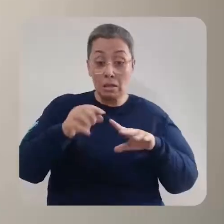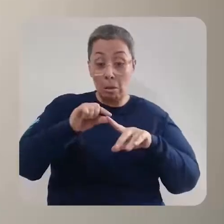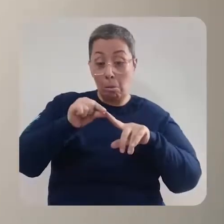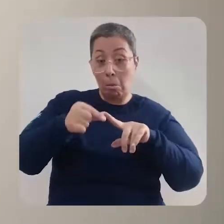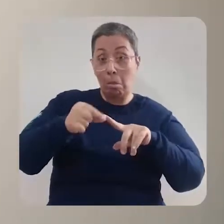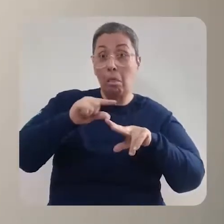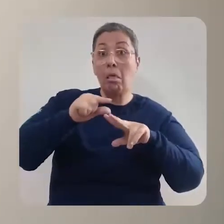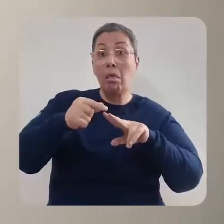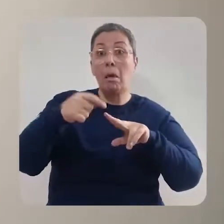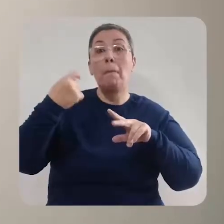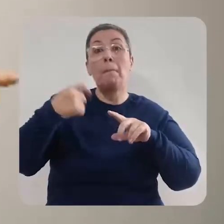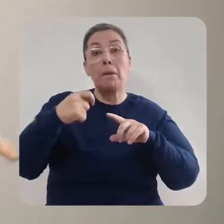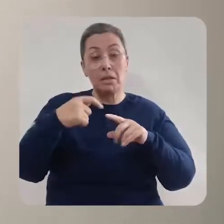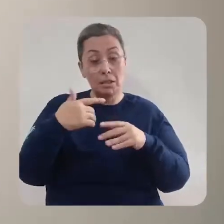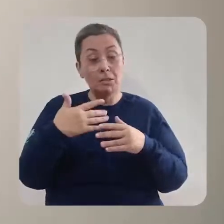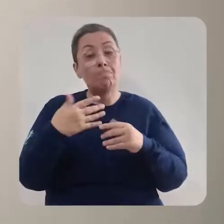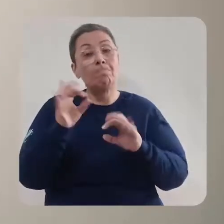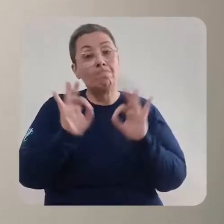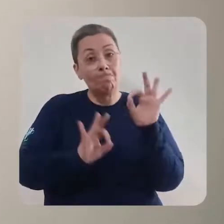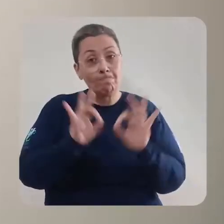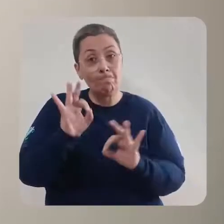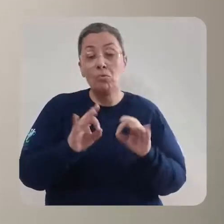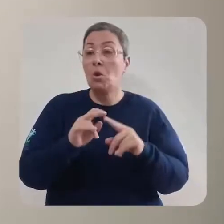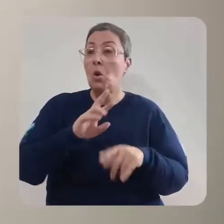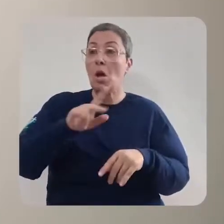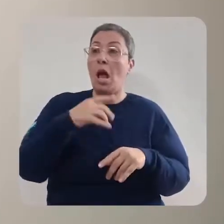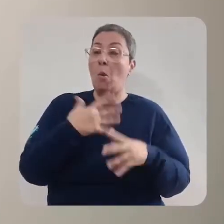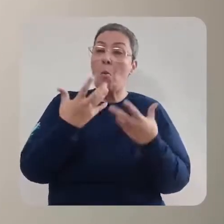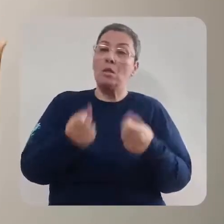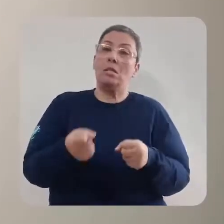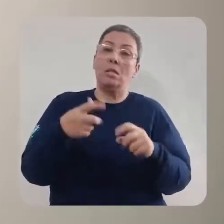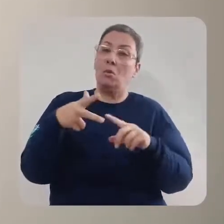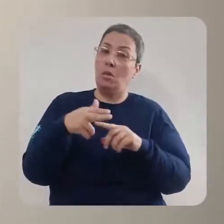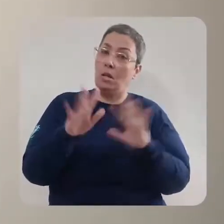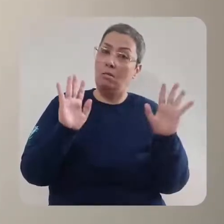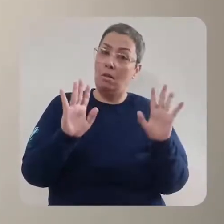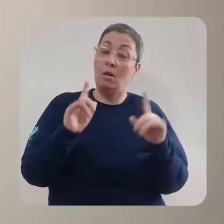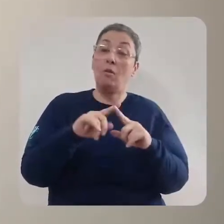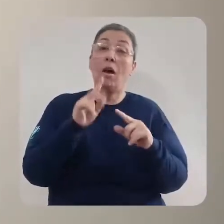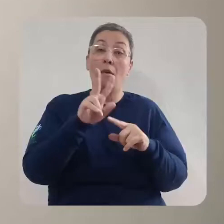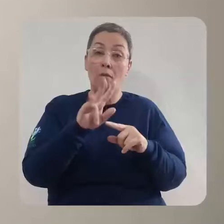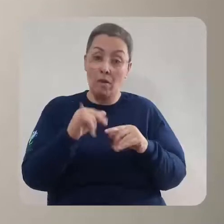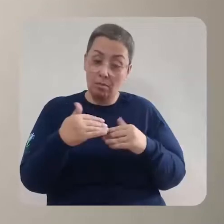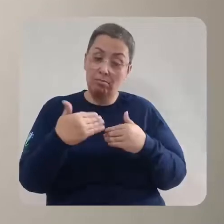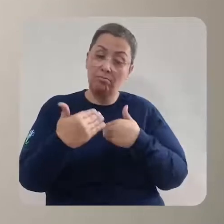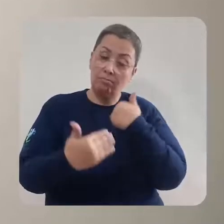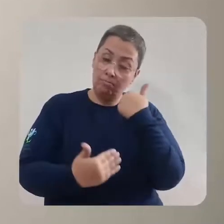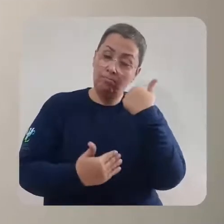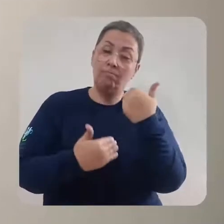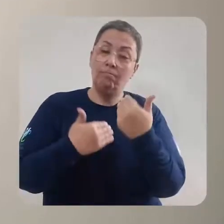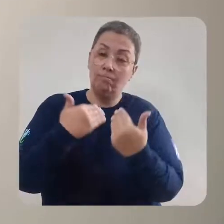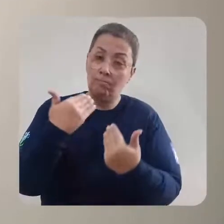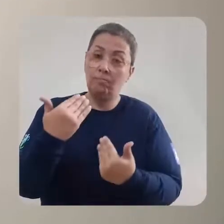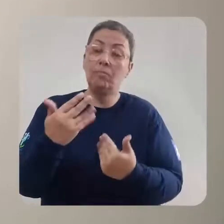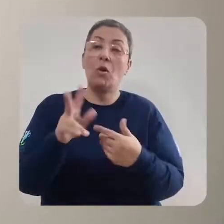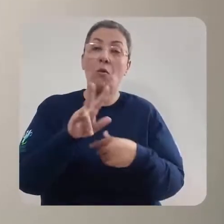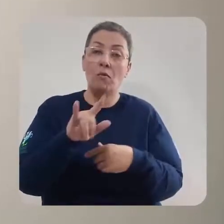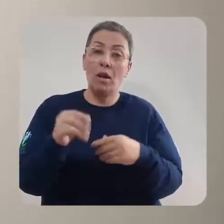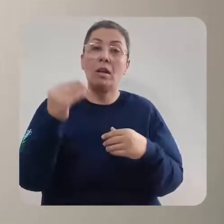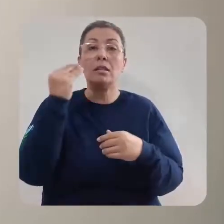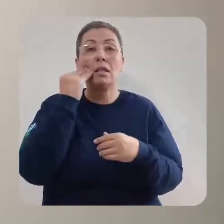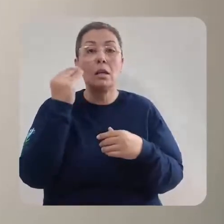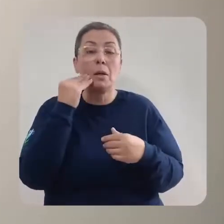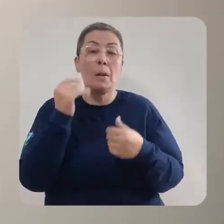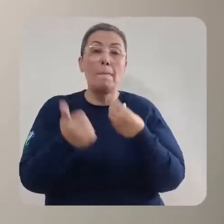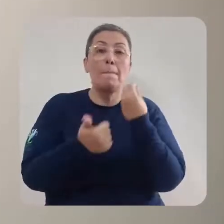unhas muito grandes, eu preciso fazer um trabalho. Ah, não deixa cortar. Não, nós vamos fazer este trabalho, né, gradual. E aí nós vamos